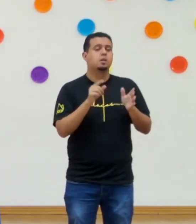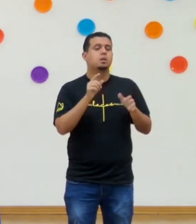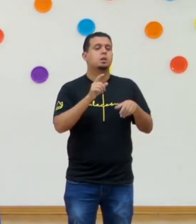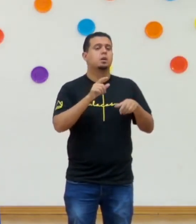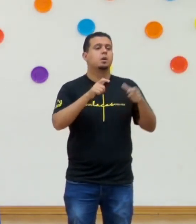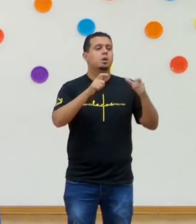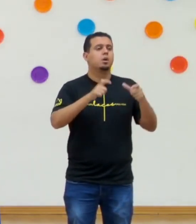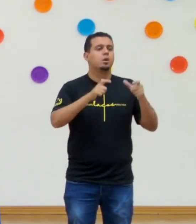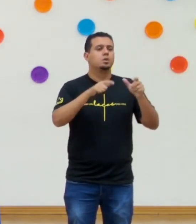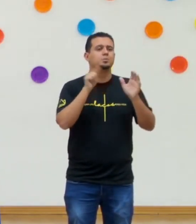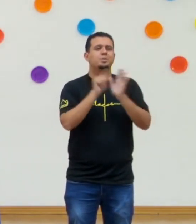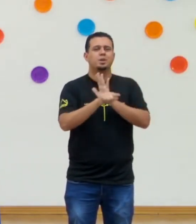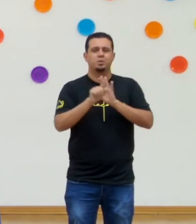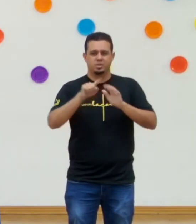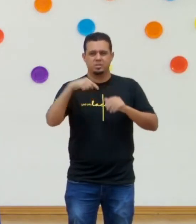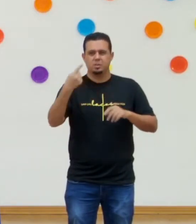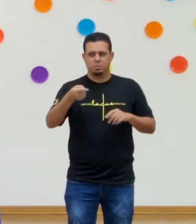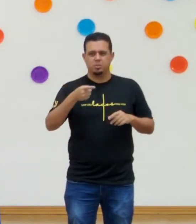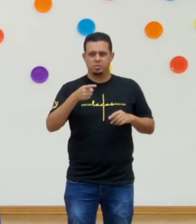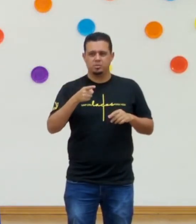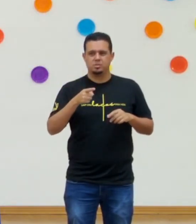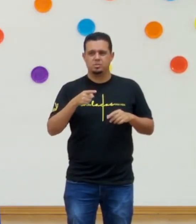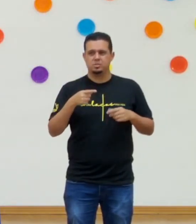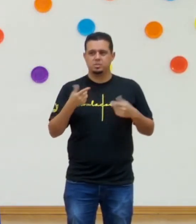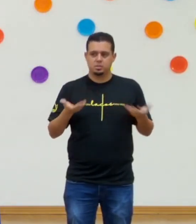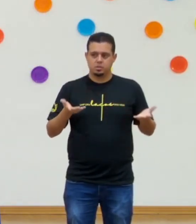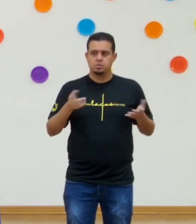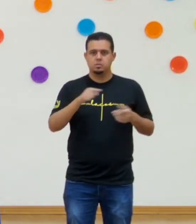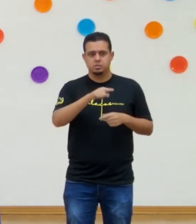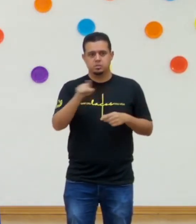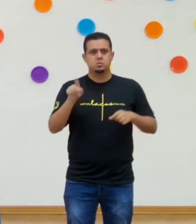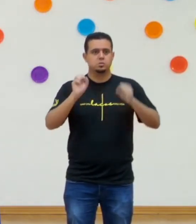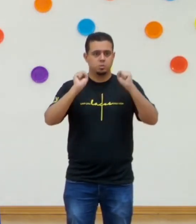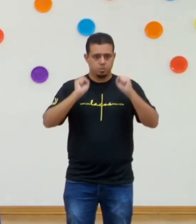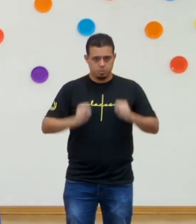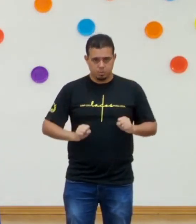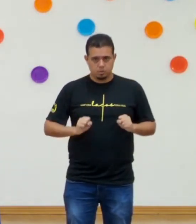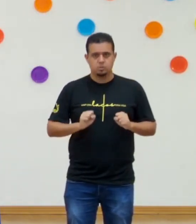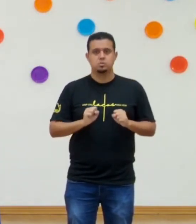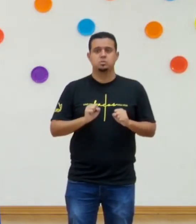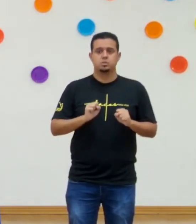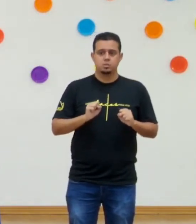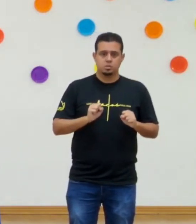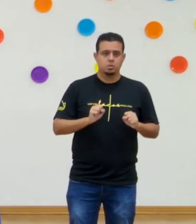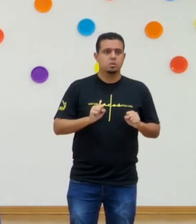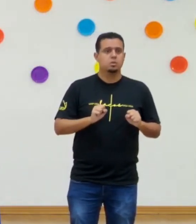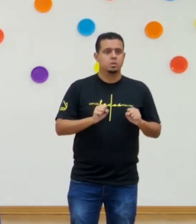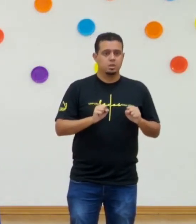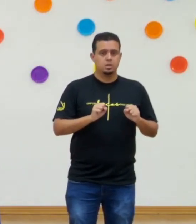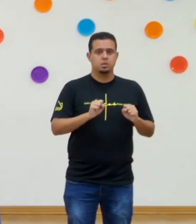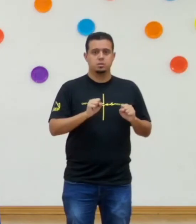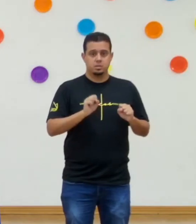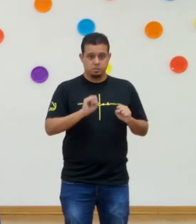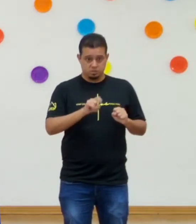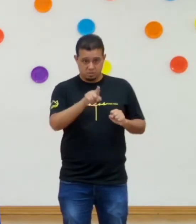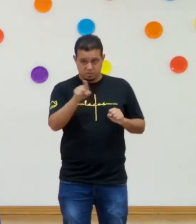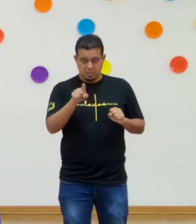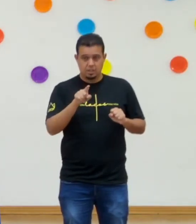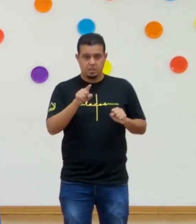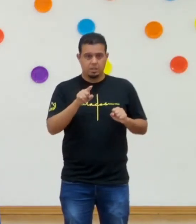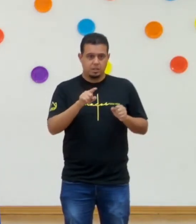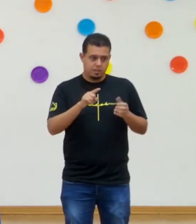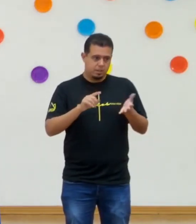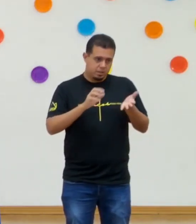perguntas, que nós iremos abrir no final. Então, vocês podem, o formulário não se fecha, né? Então, se você preencheu, dá para abrir de